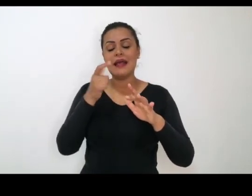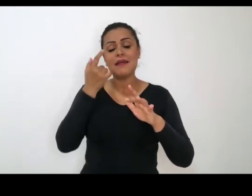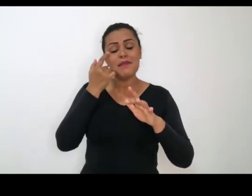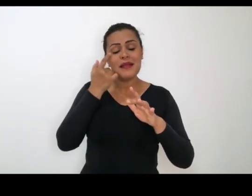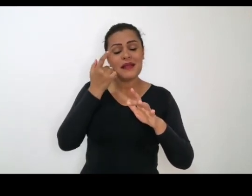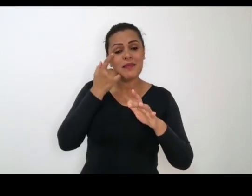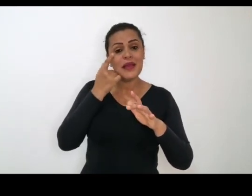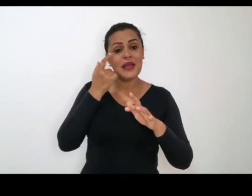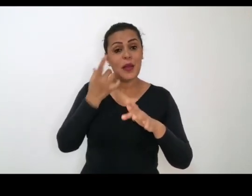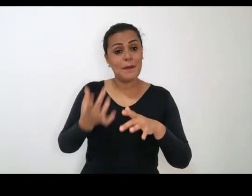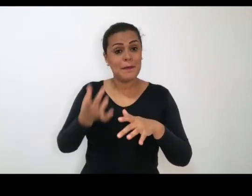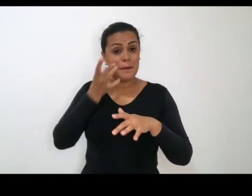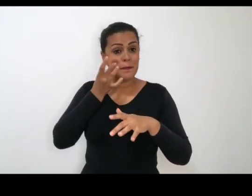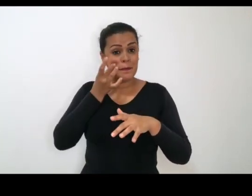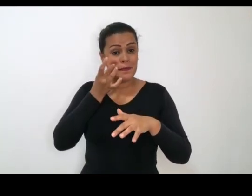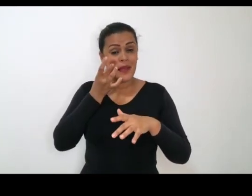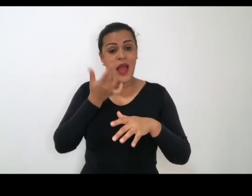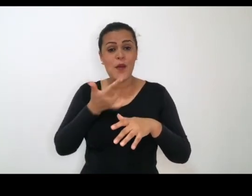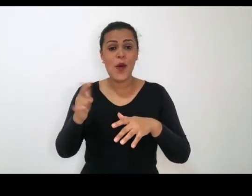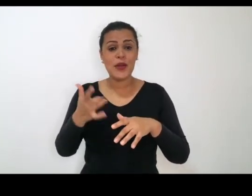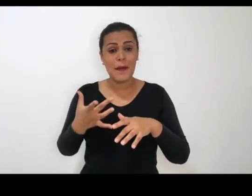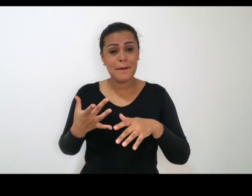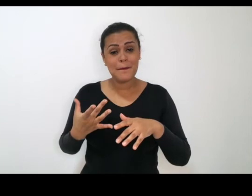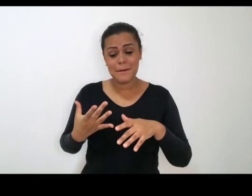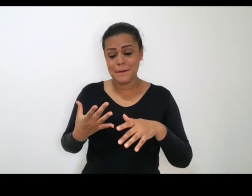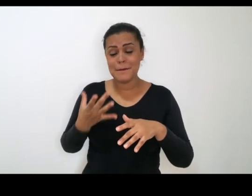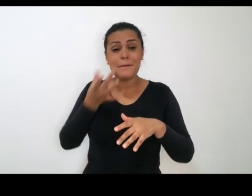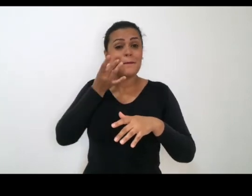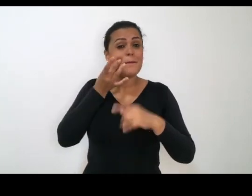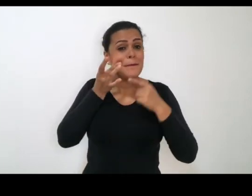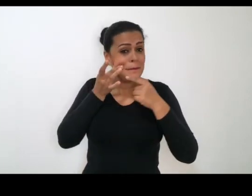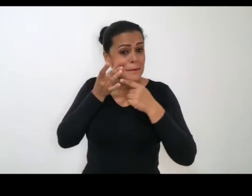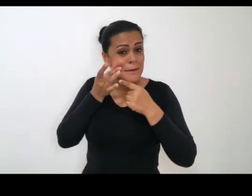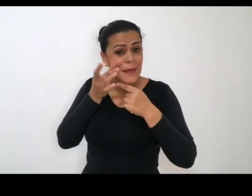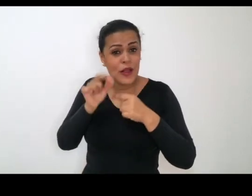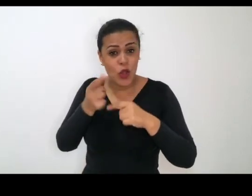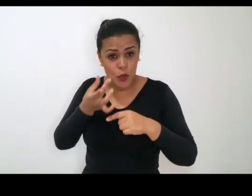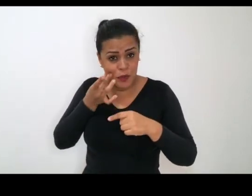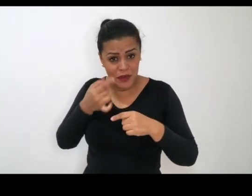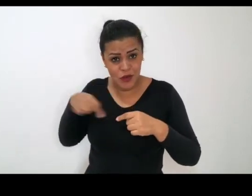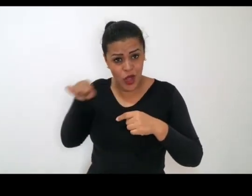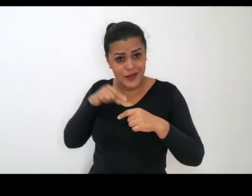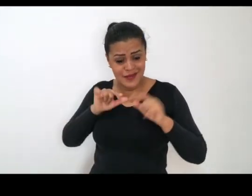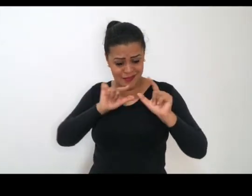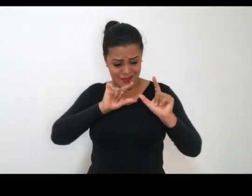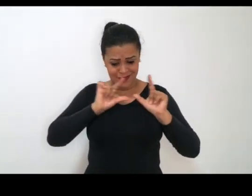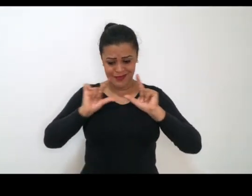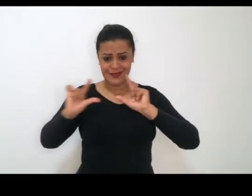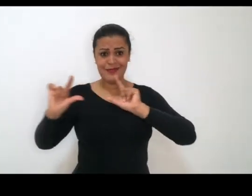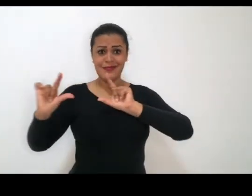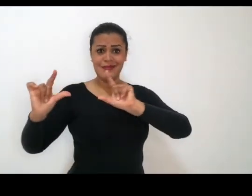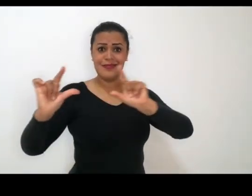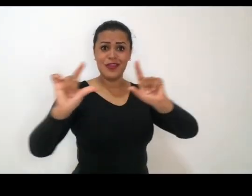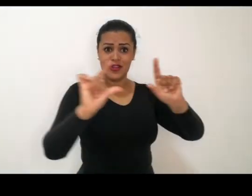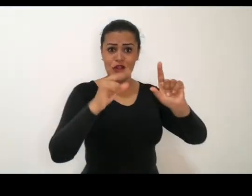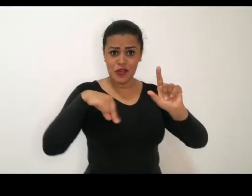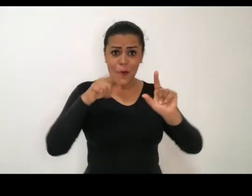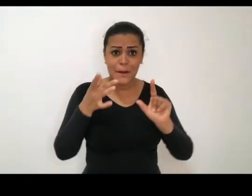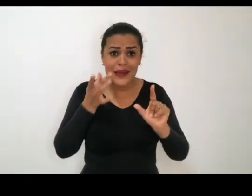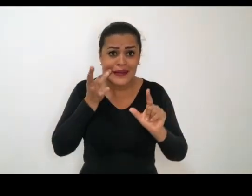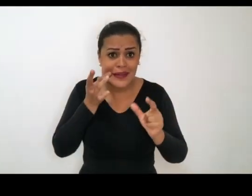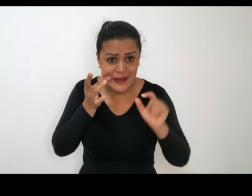presença. Nós estamos presentes aqui. Não tem como dizer que a gente não está presente, né? É uma outra carne, né? Na verdade, é uma